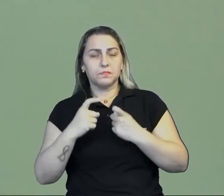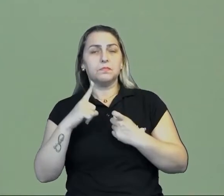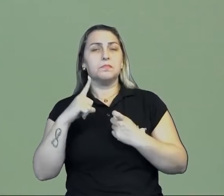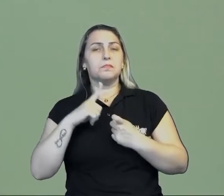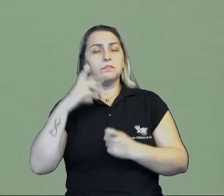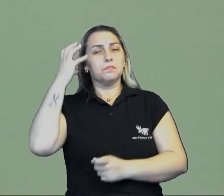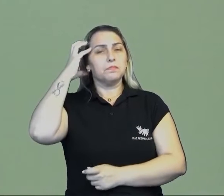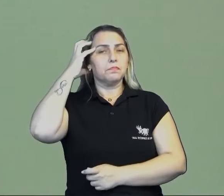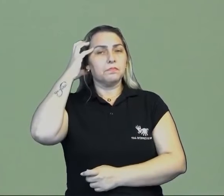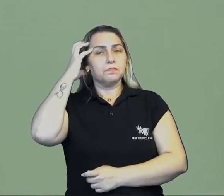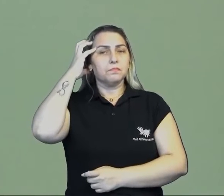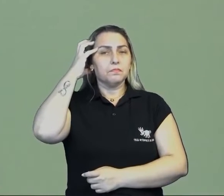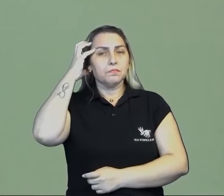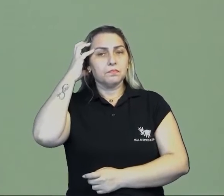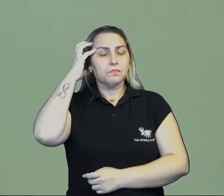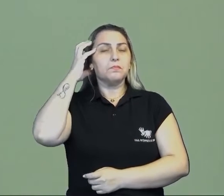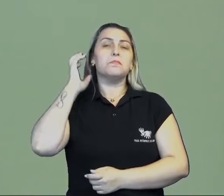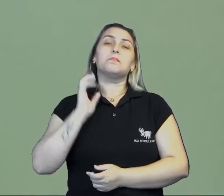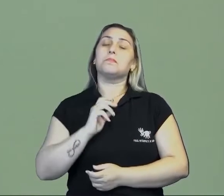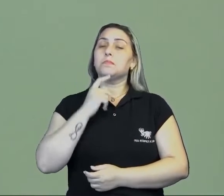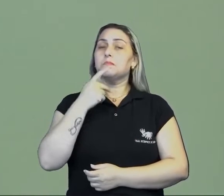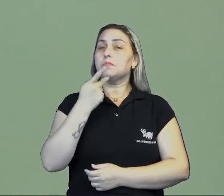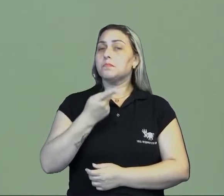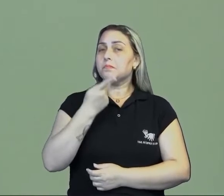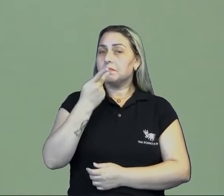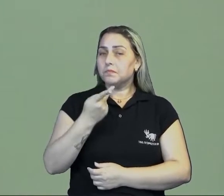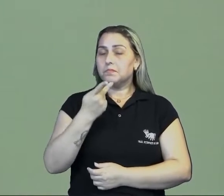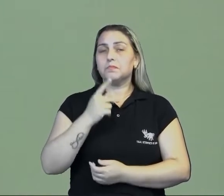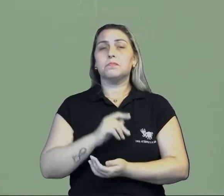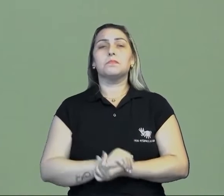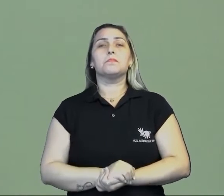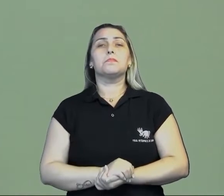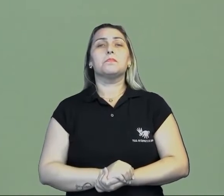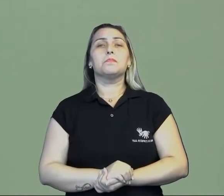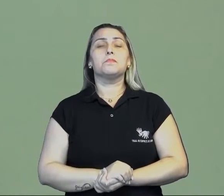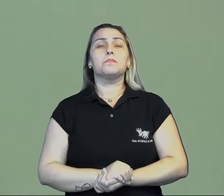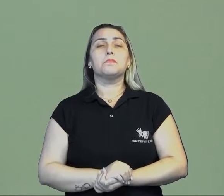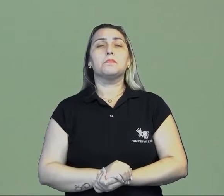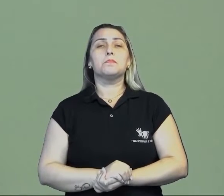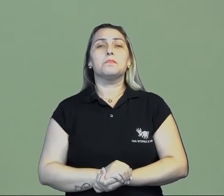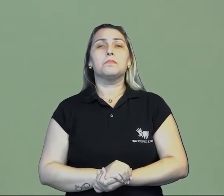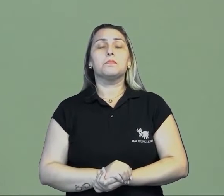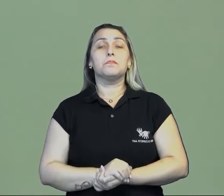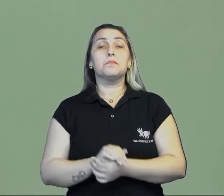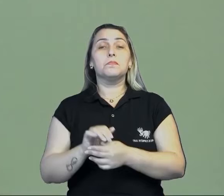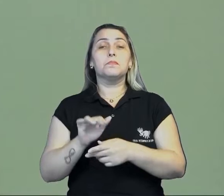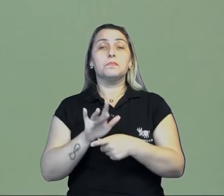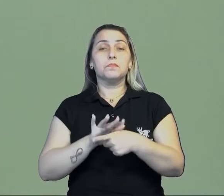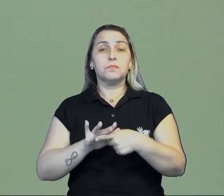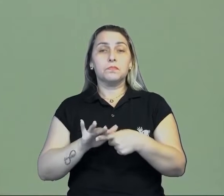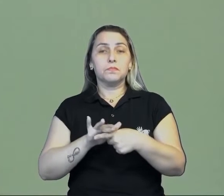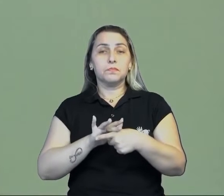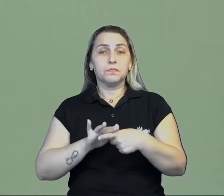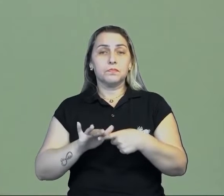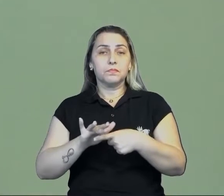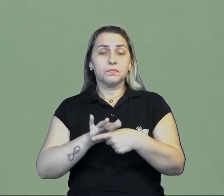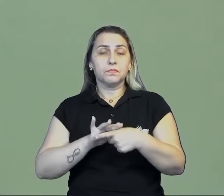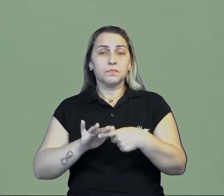um som, né? Então, a fala, som, que é a fonética, né? E quando